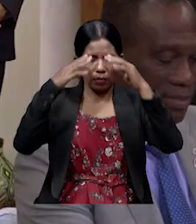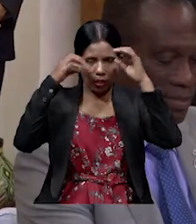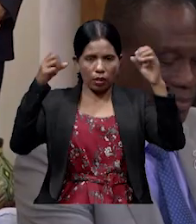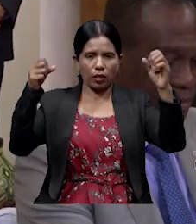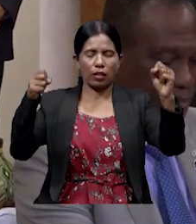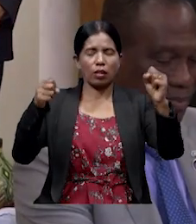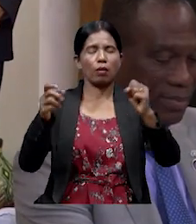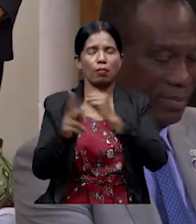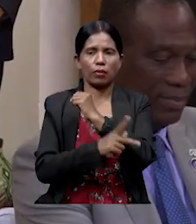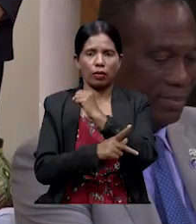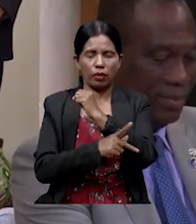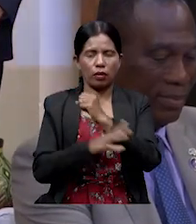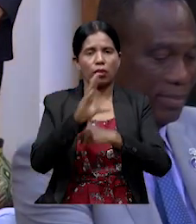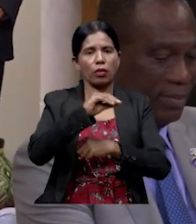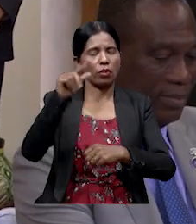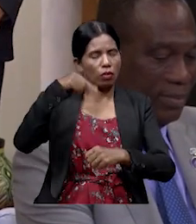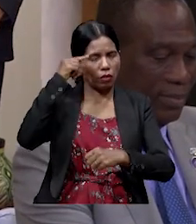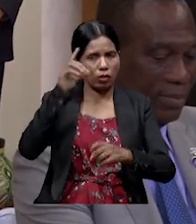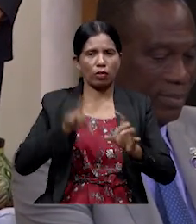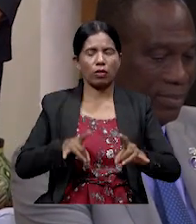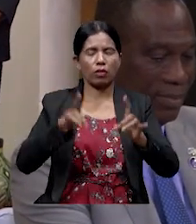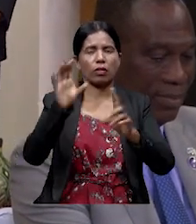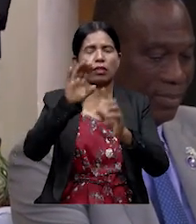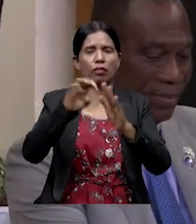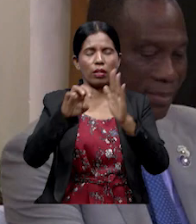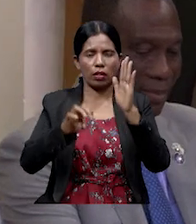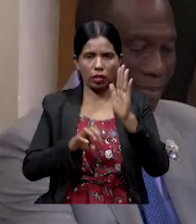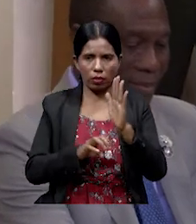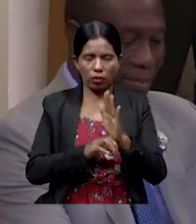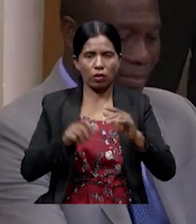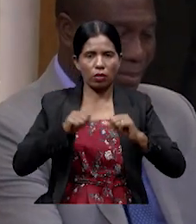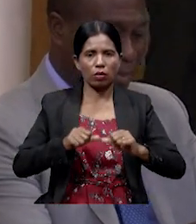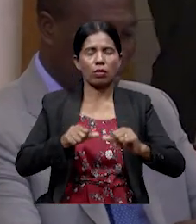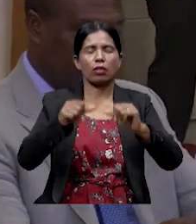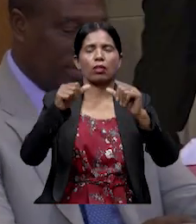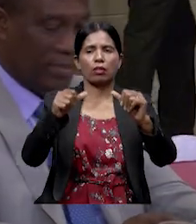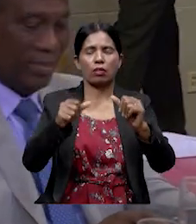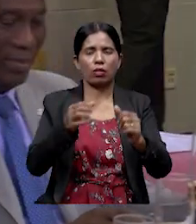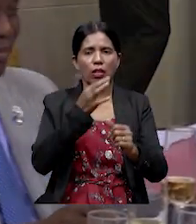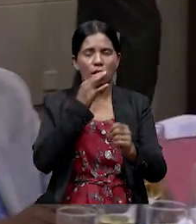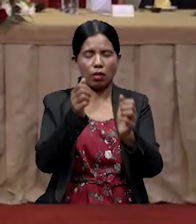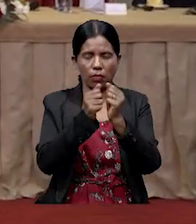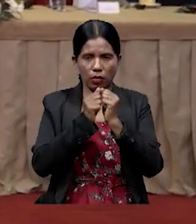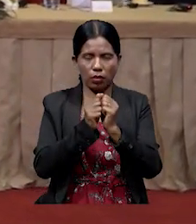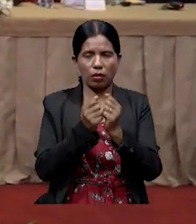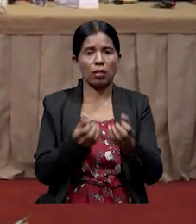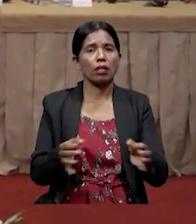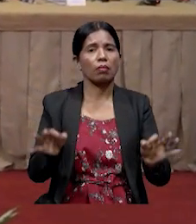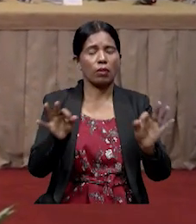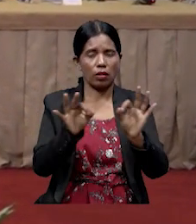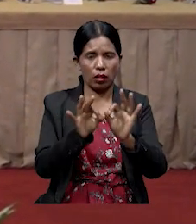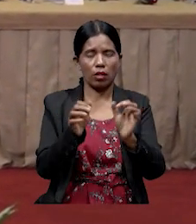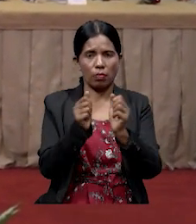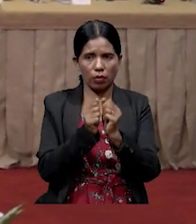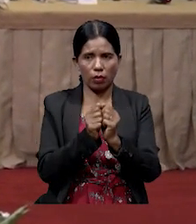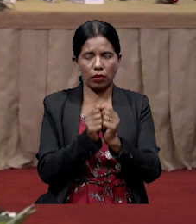República Portugal no Governador-Geral da Austrália. Chefe de Estado cessante continua a zantar despedida ou convidados importantes Sira, neve